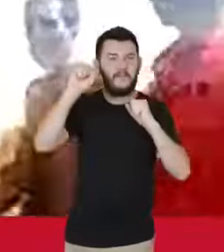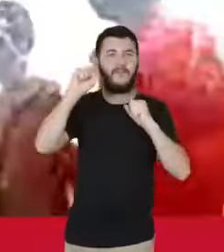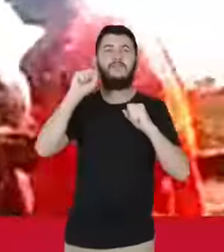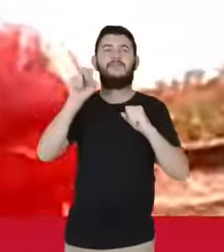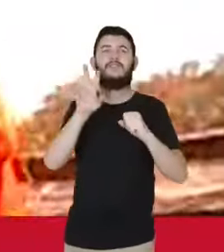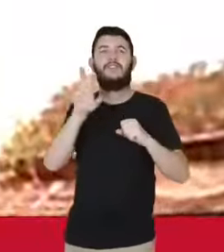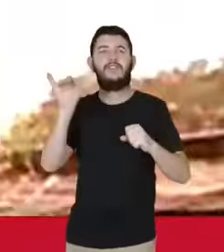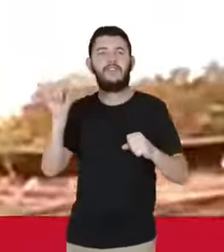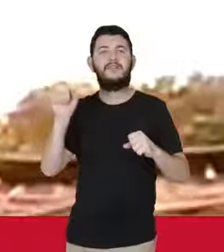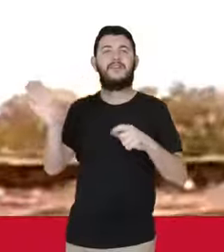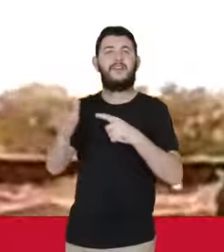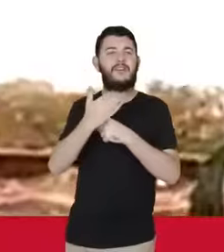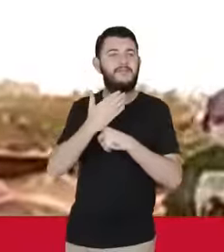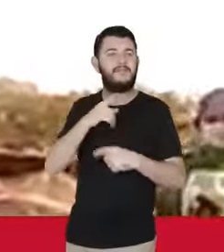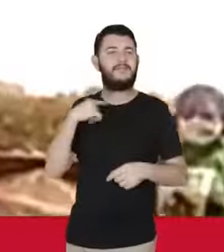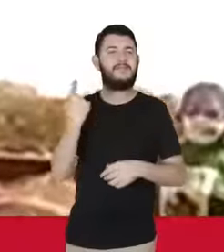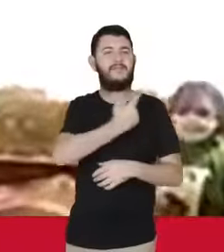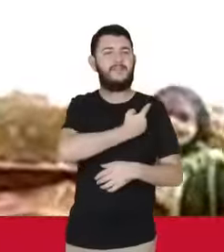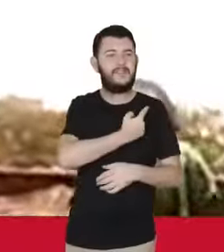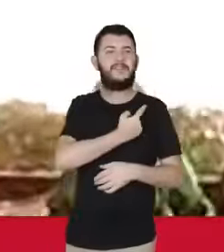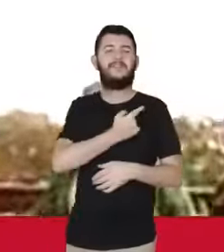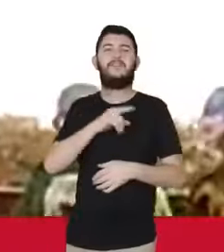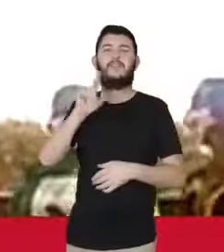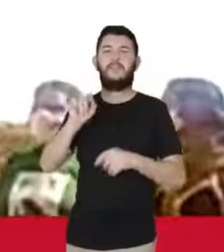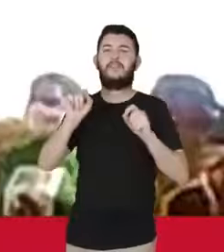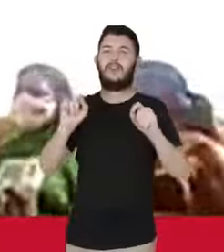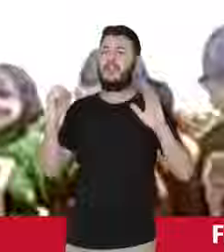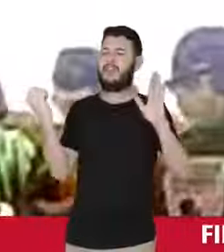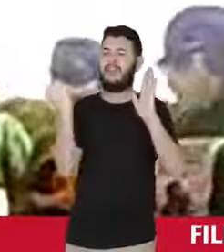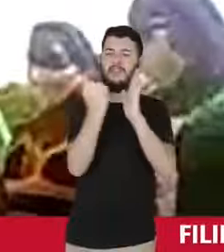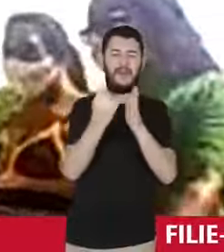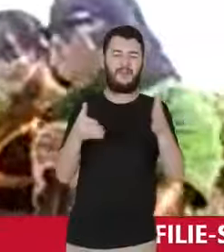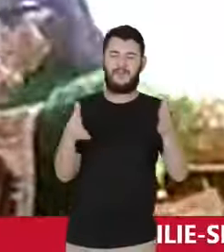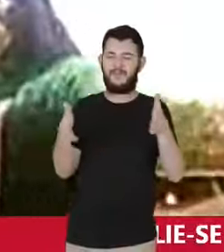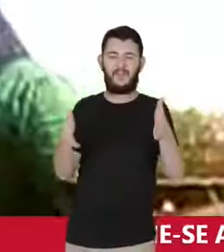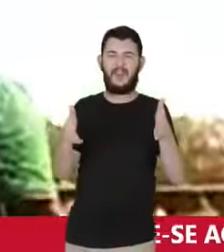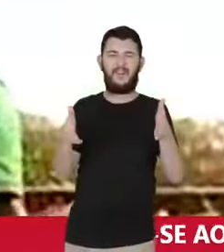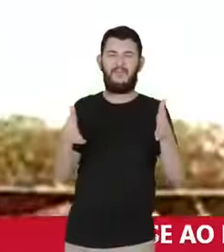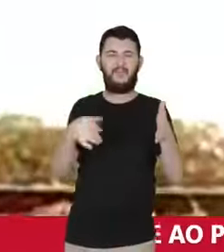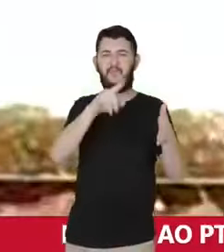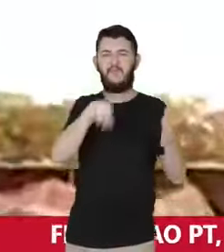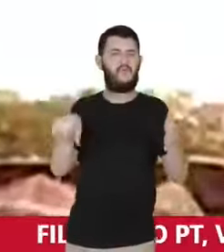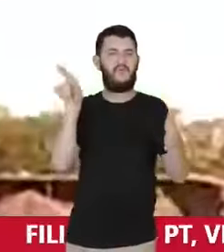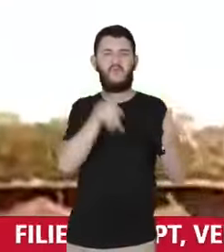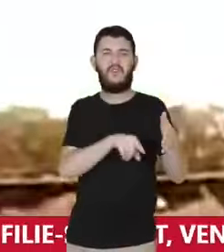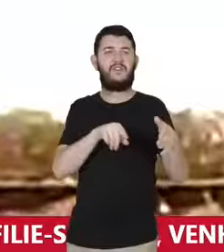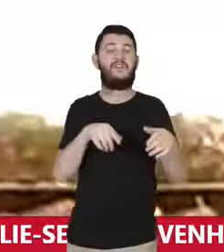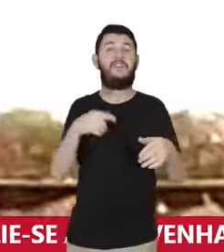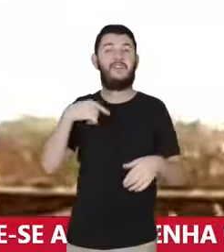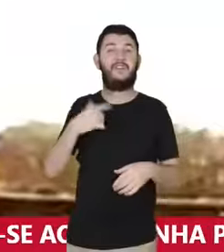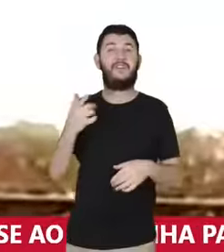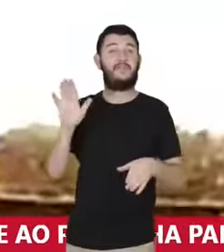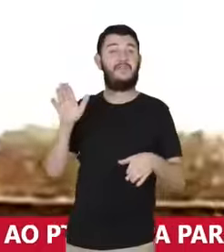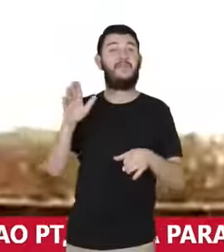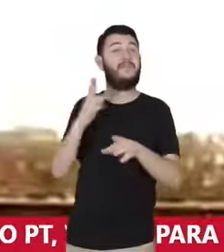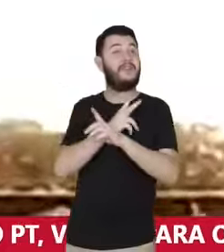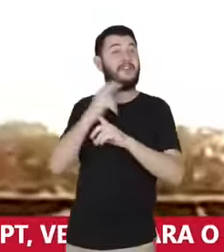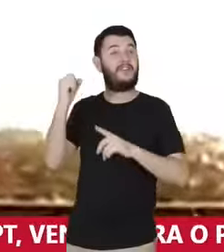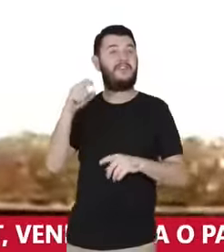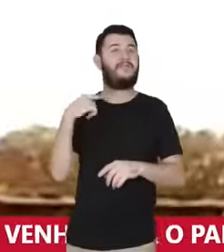a favorável nosso do não à tese do marco temporal, né? E ontem foi uma grande vitória para nós